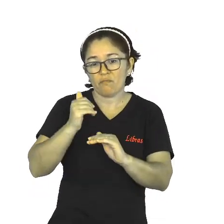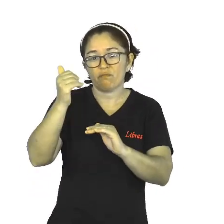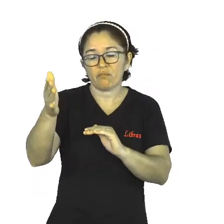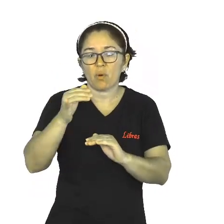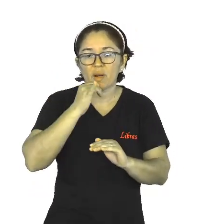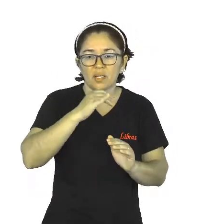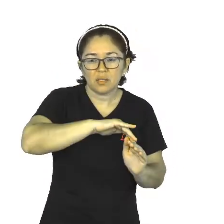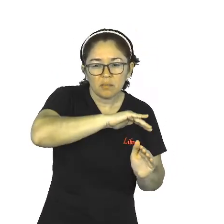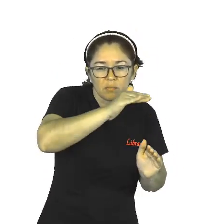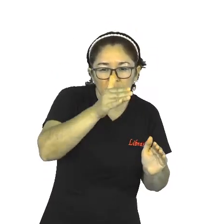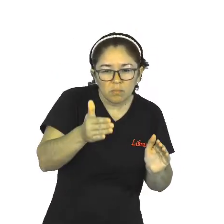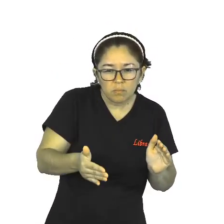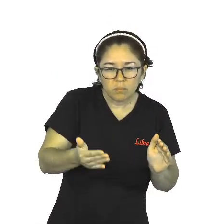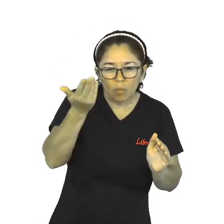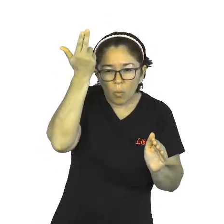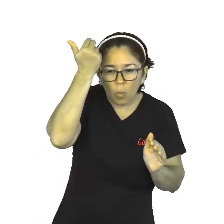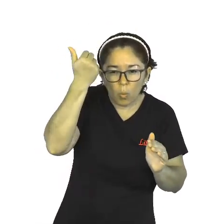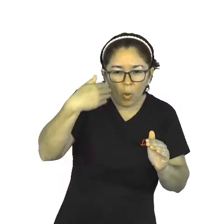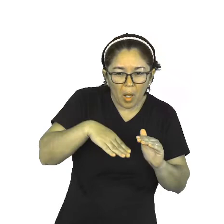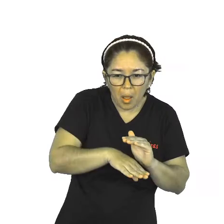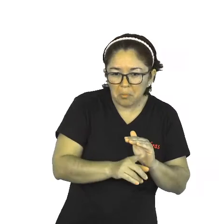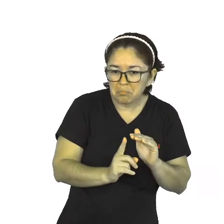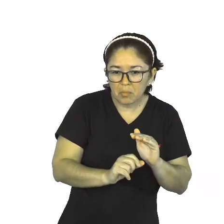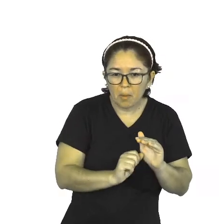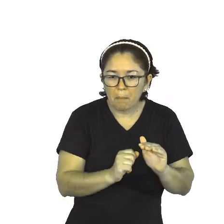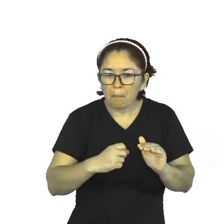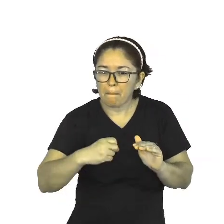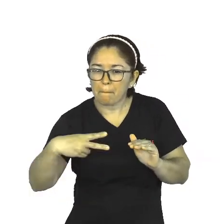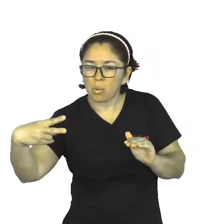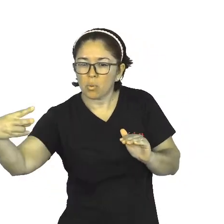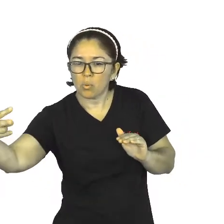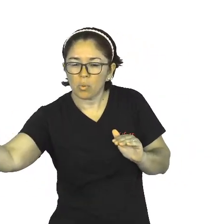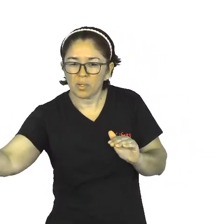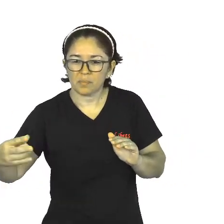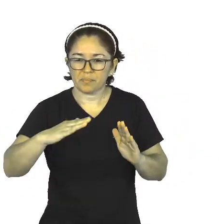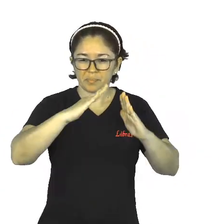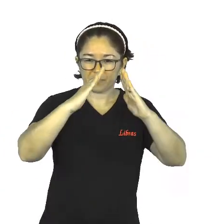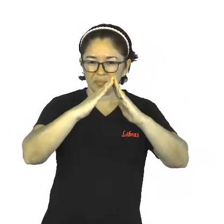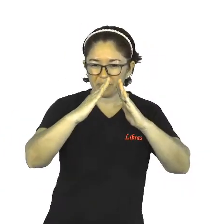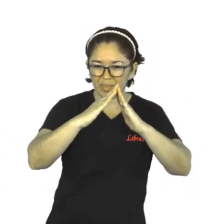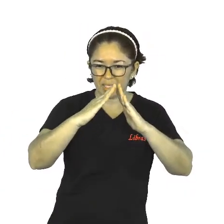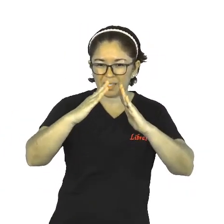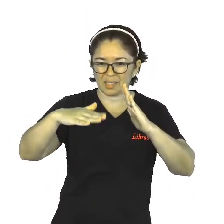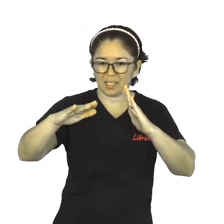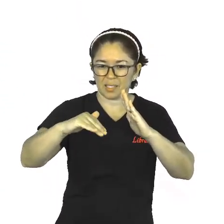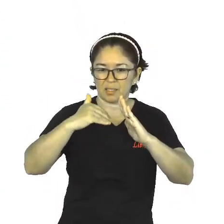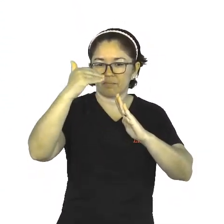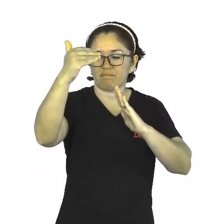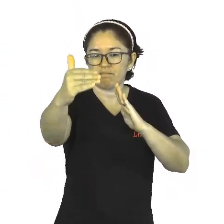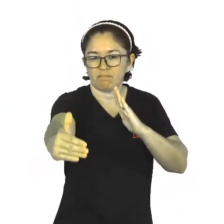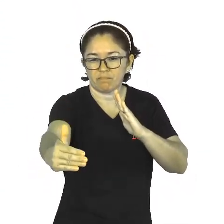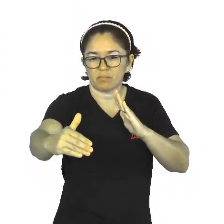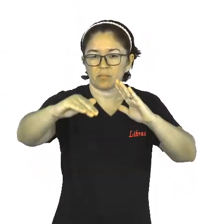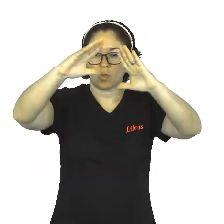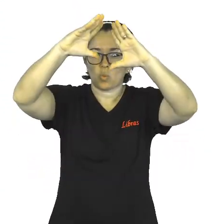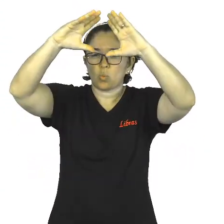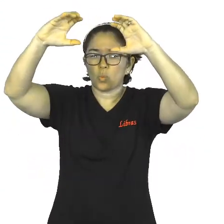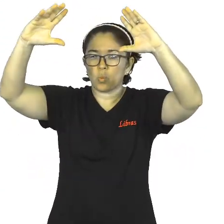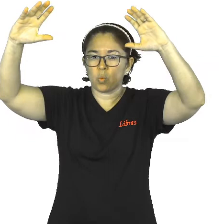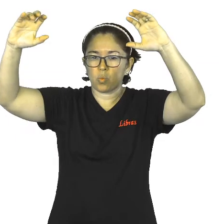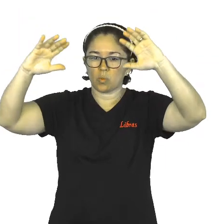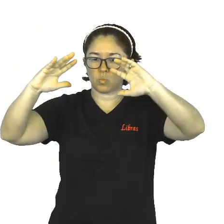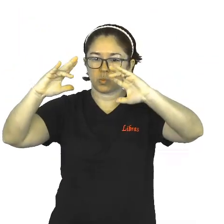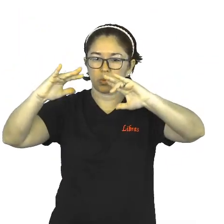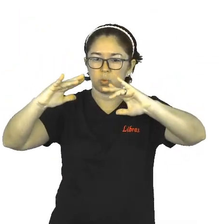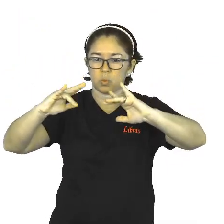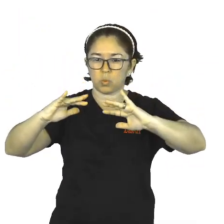toca, menino fora da casa, chuva fora da nuvem. Tem coisas que